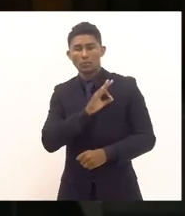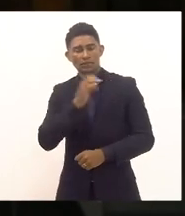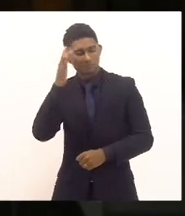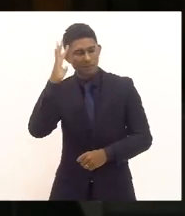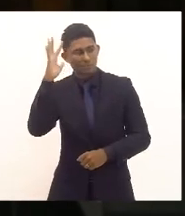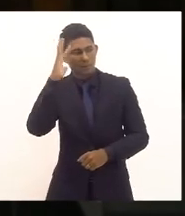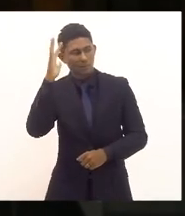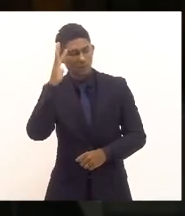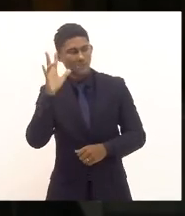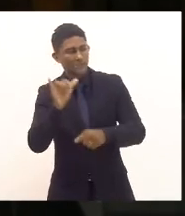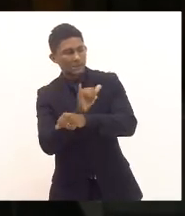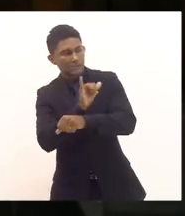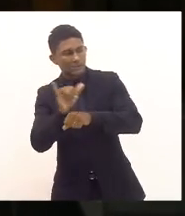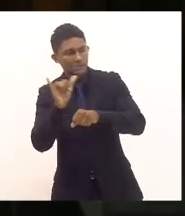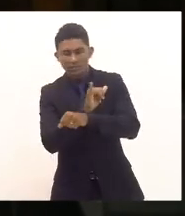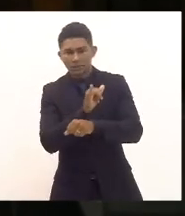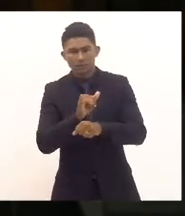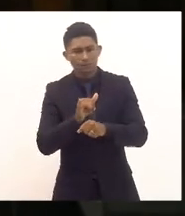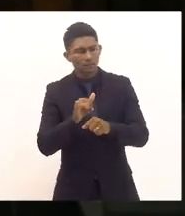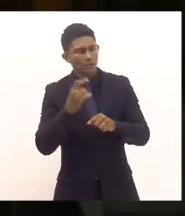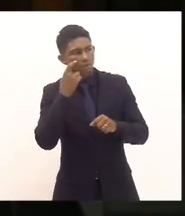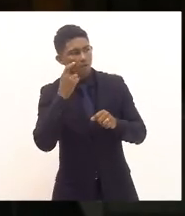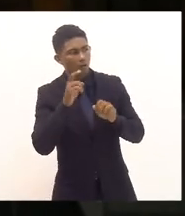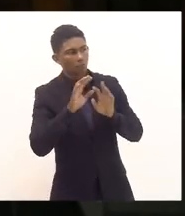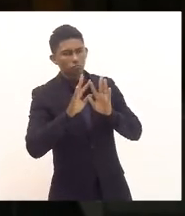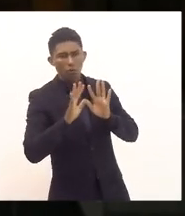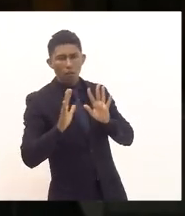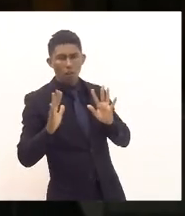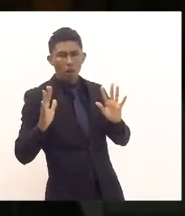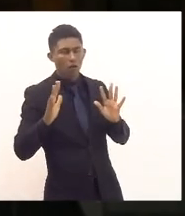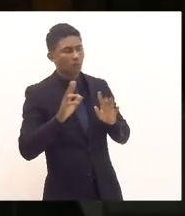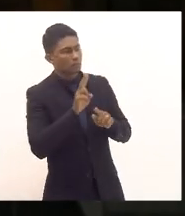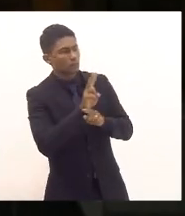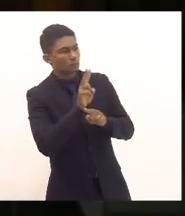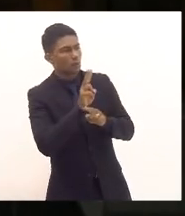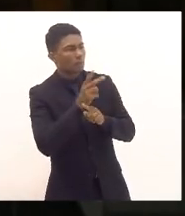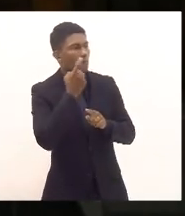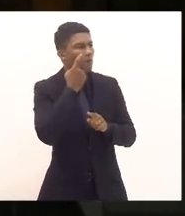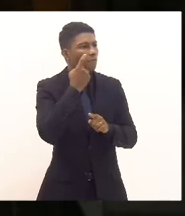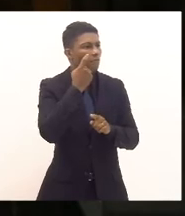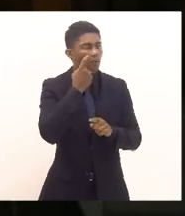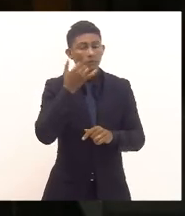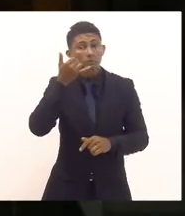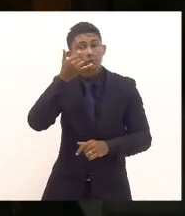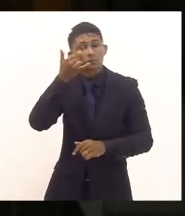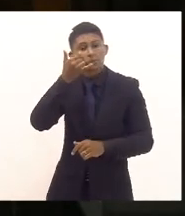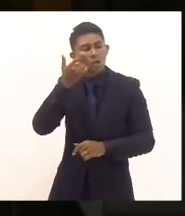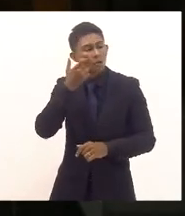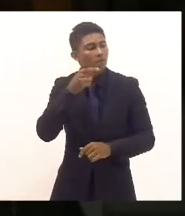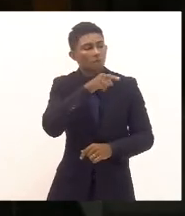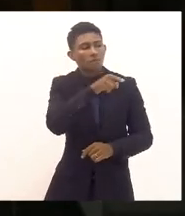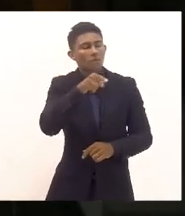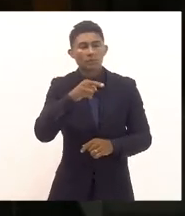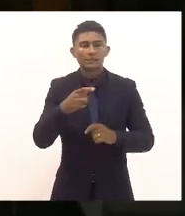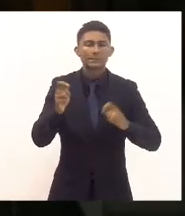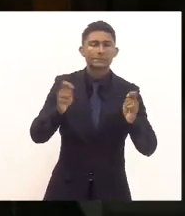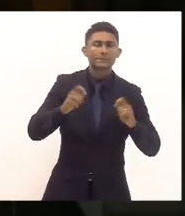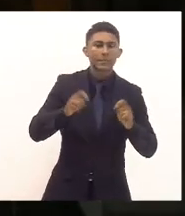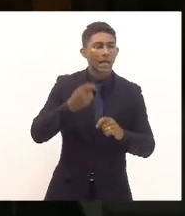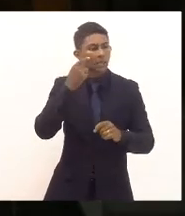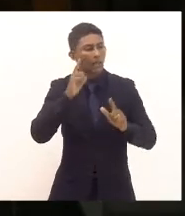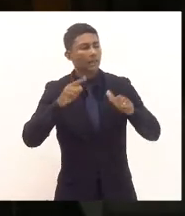estratégias cercava vela monitorar a monitorar celulares ver as possibilidades